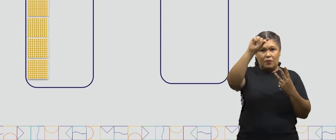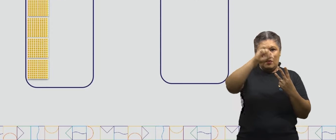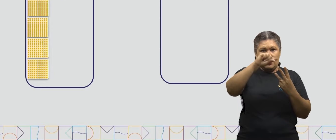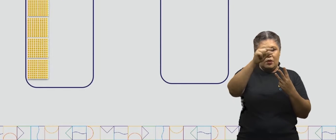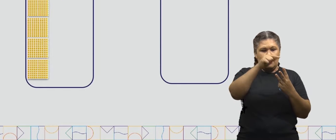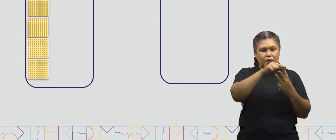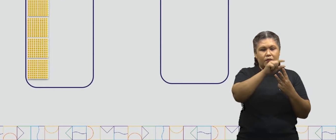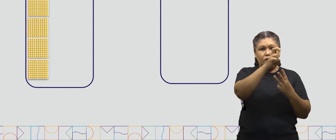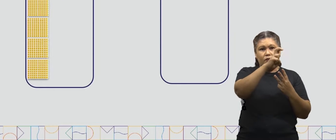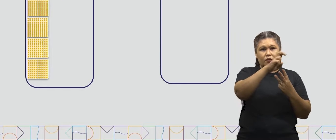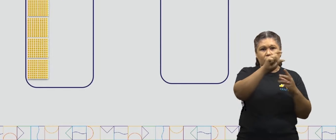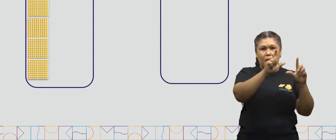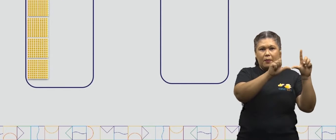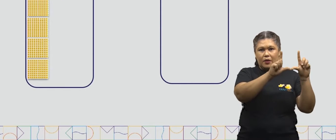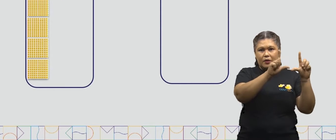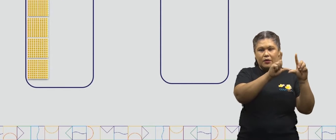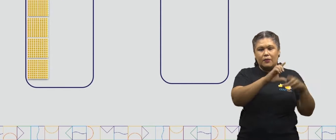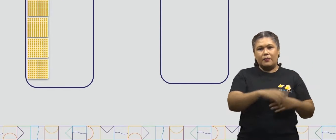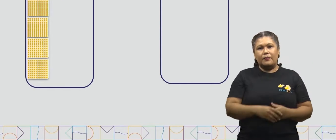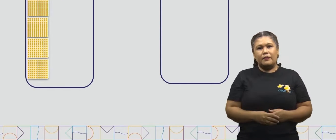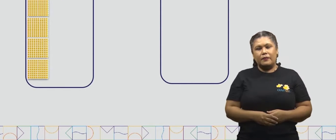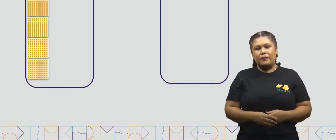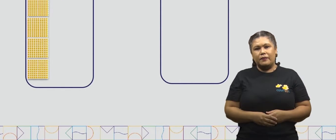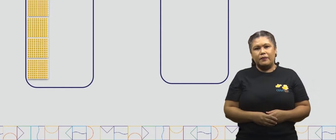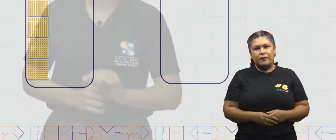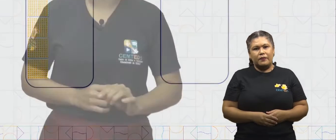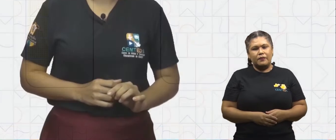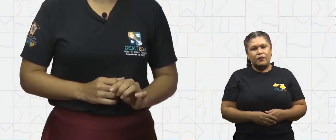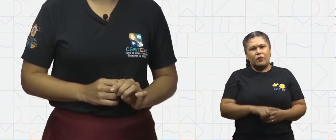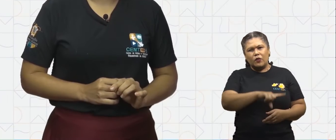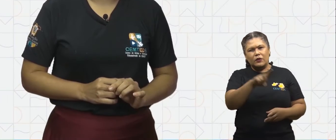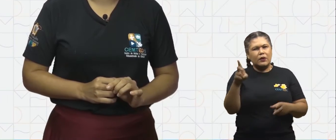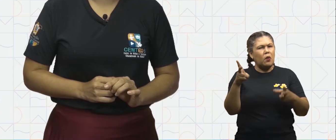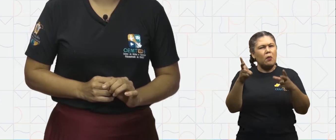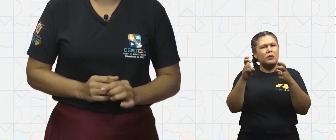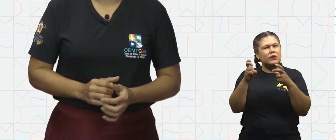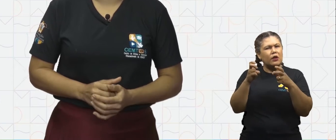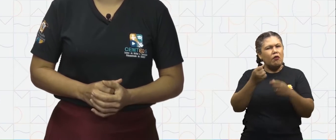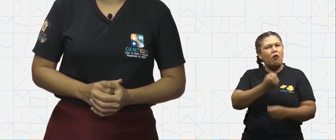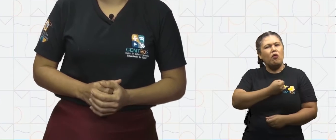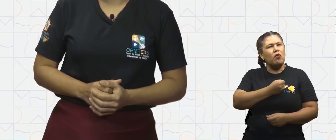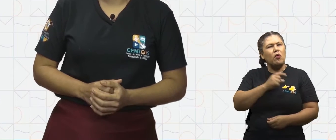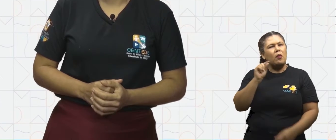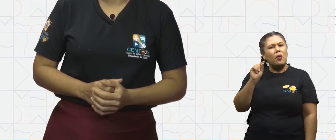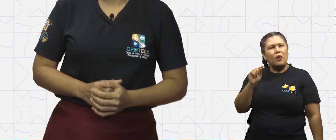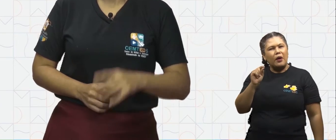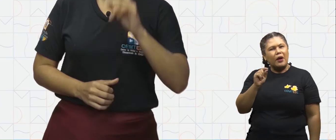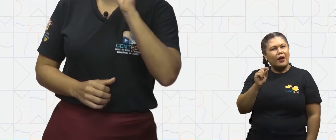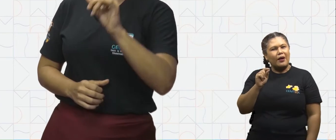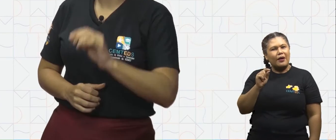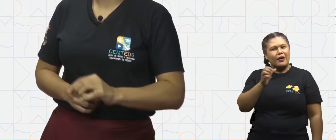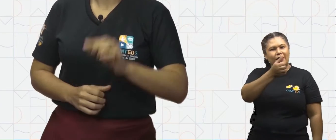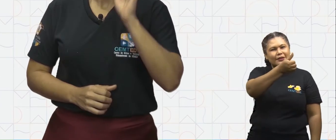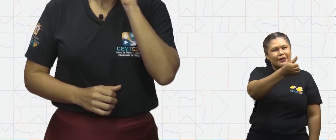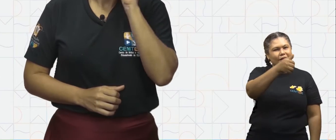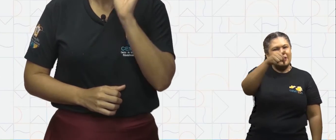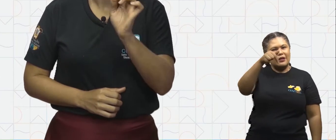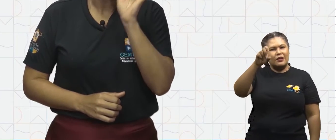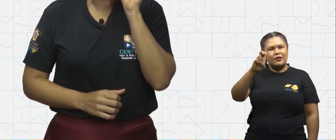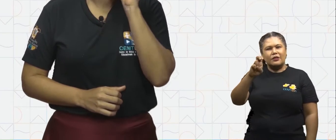7 barras e 5 placas. O que você pode observar nesses números?